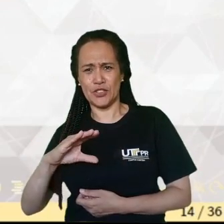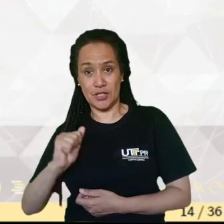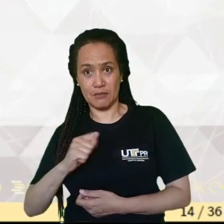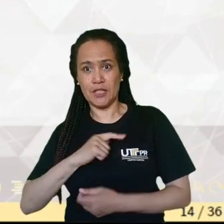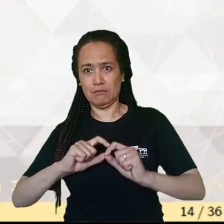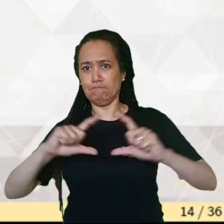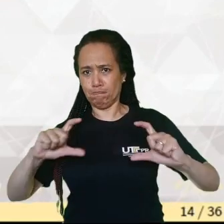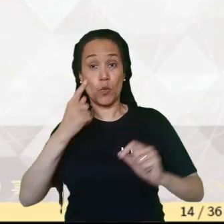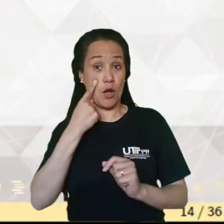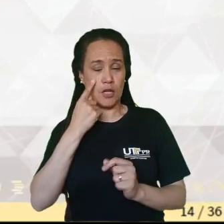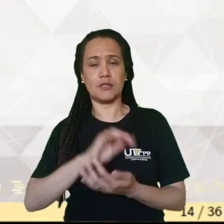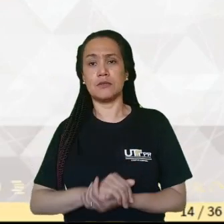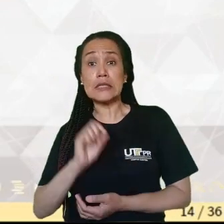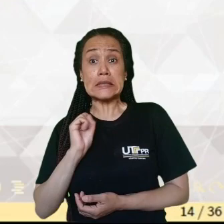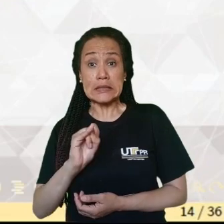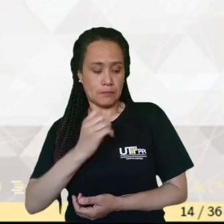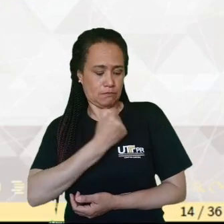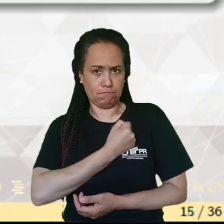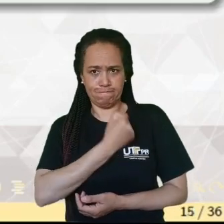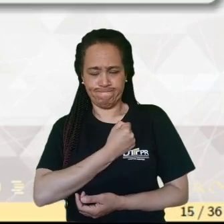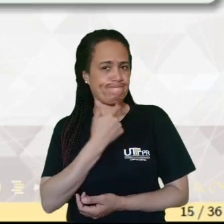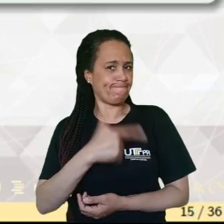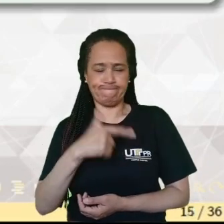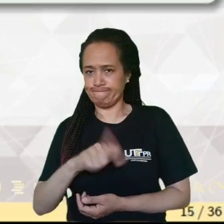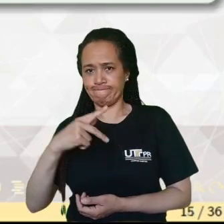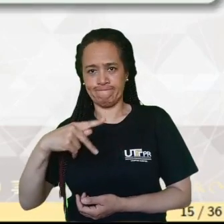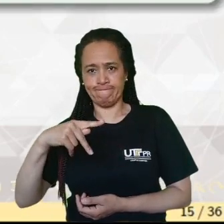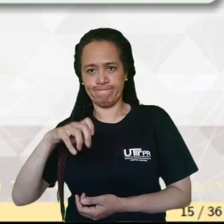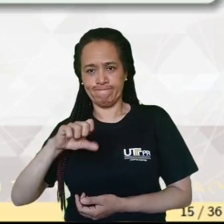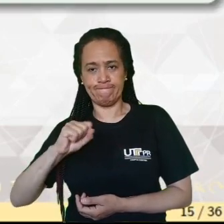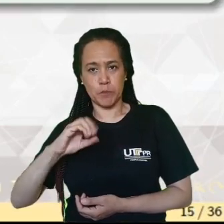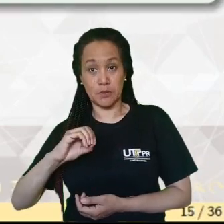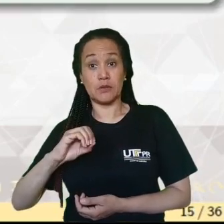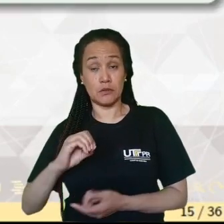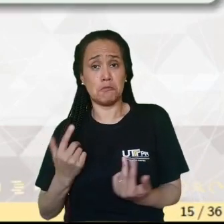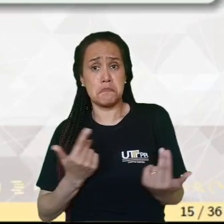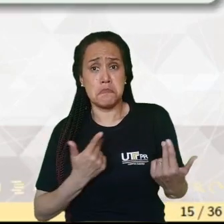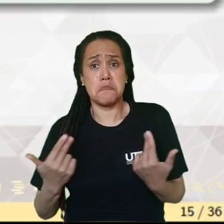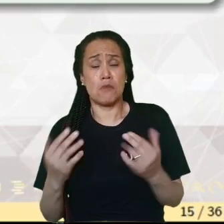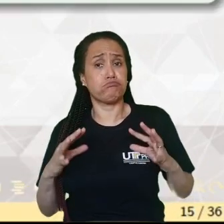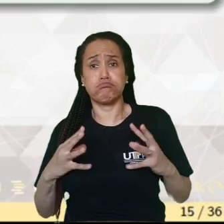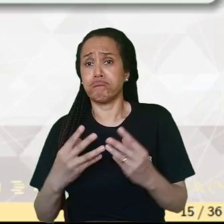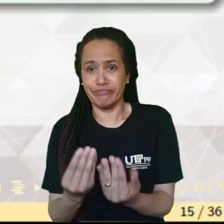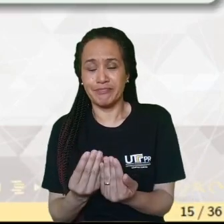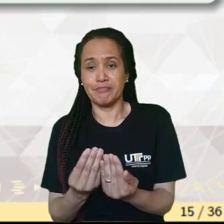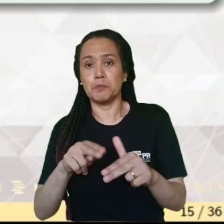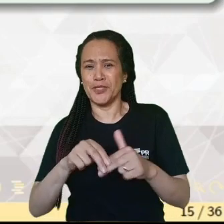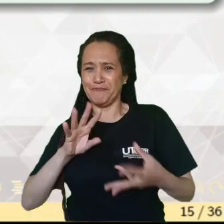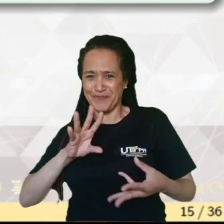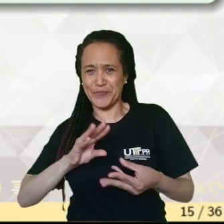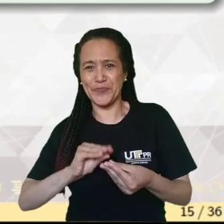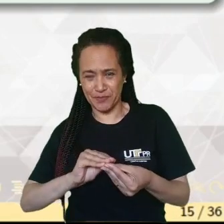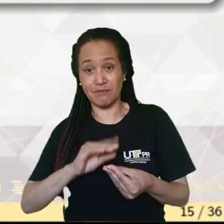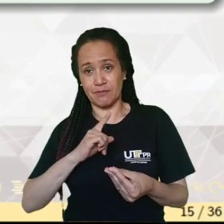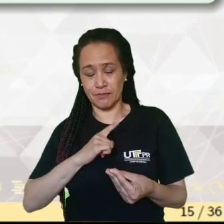soma de x sobre n. E no caso das notas, se não houvessem os pesos, porque os pesos são iguais para todos,